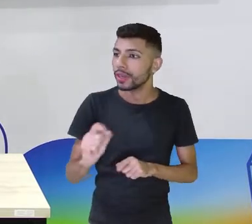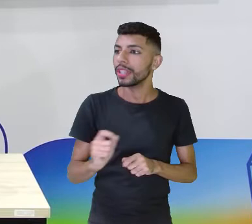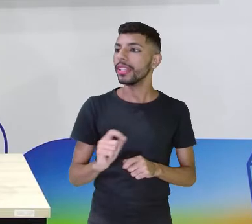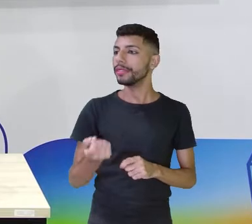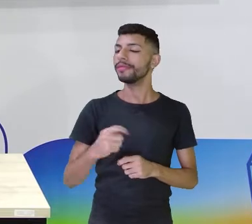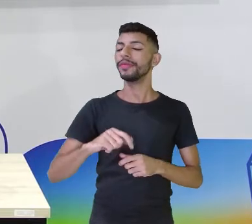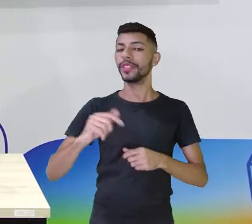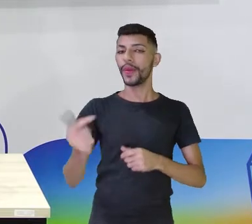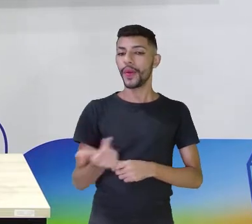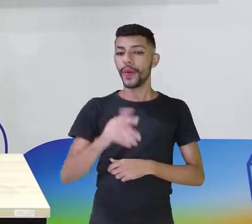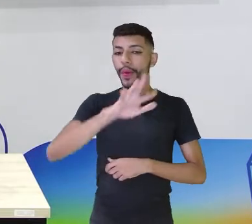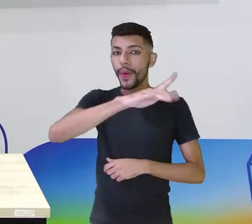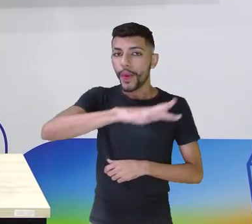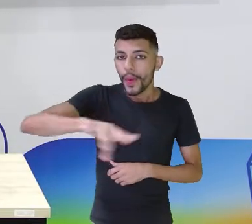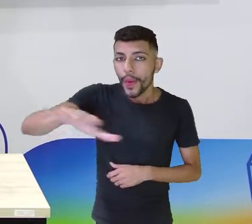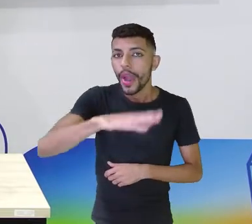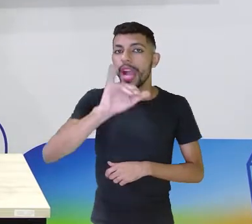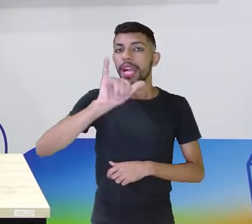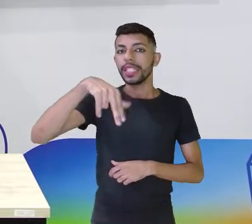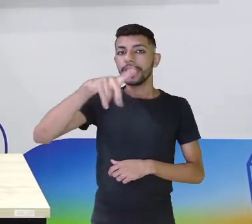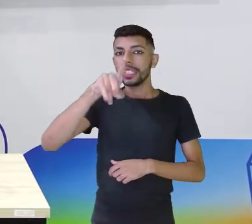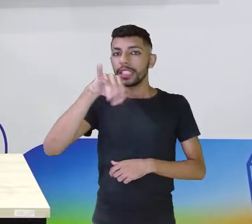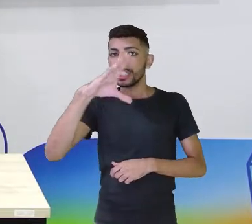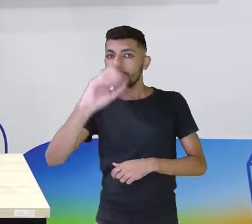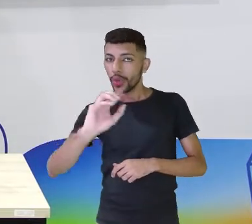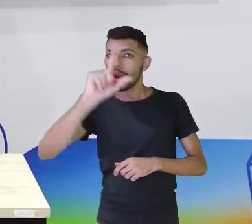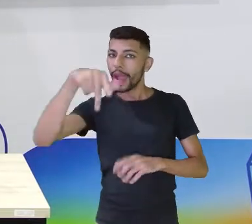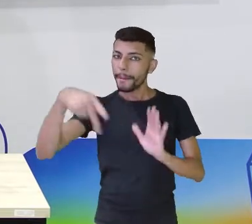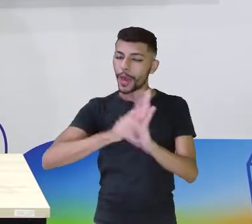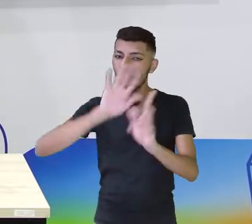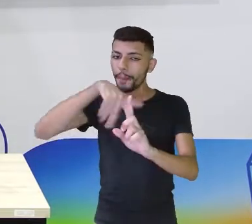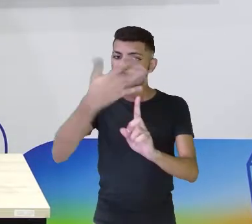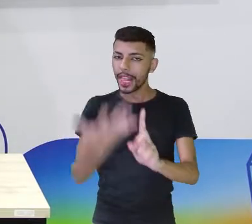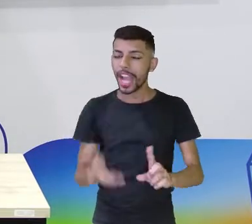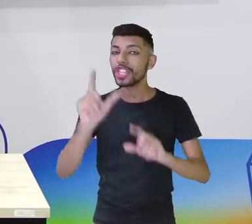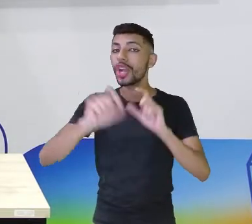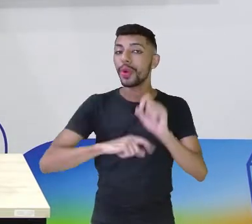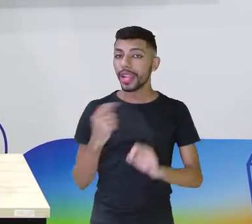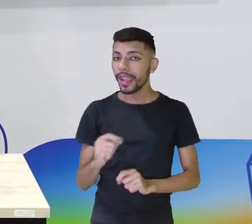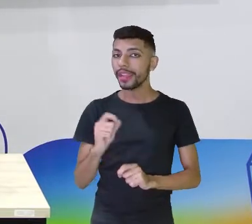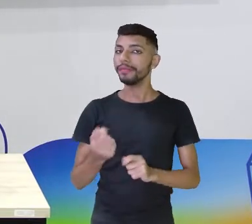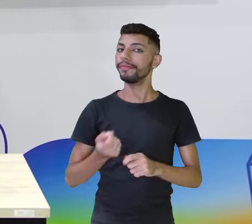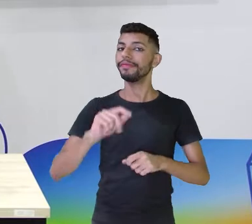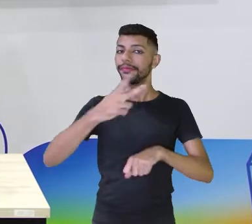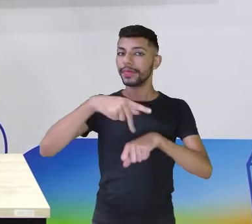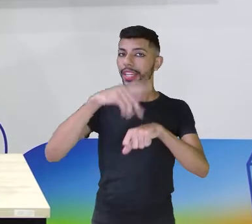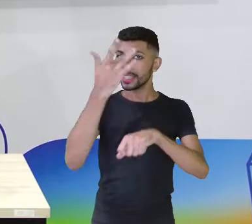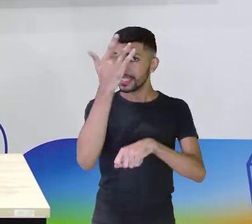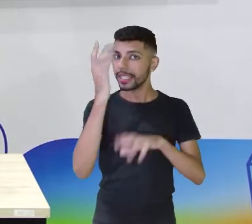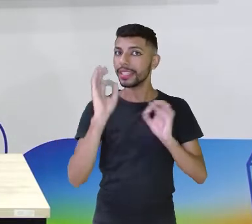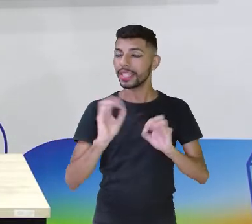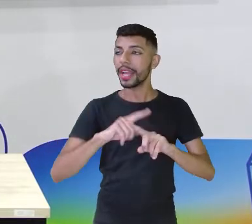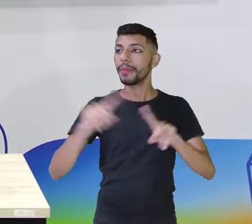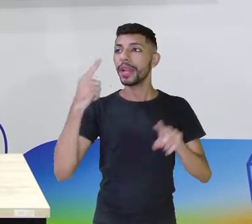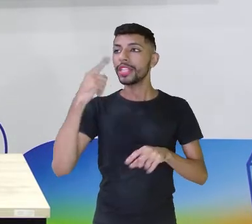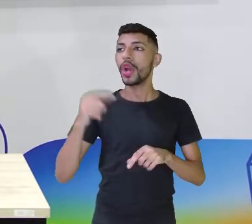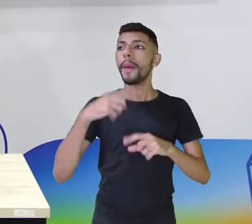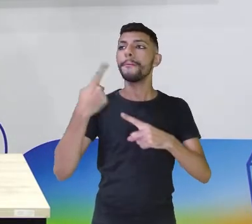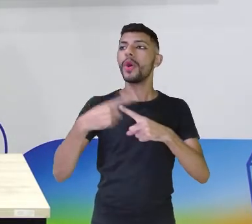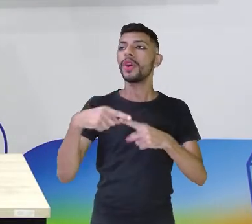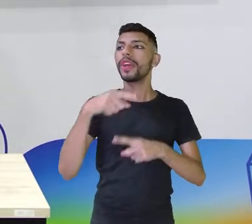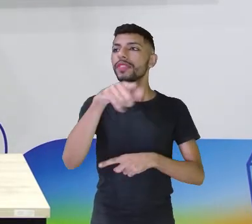Índia. E por que nós chamamos de América? Você sabe por que nós chamamos de América? Porque através